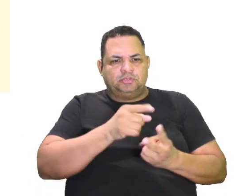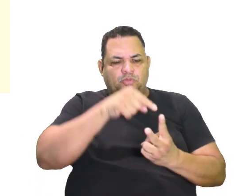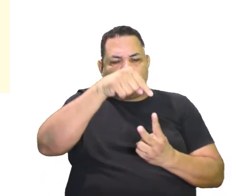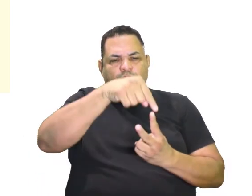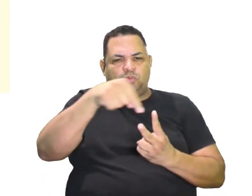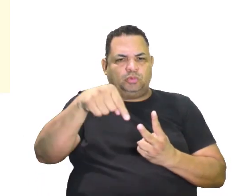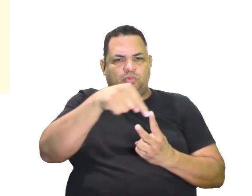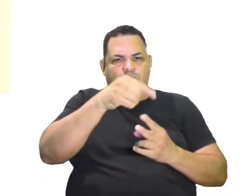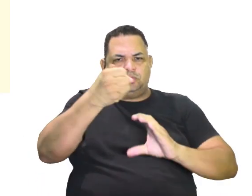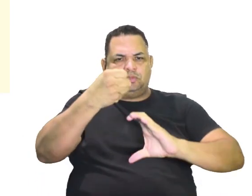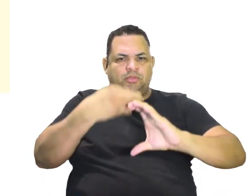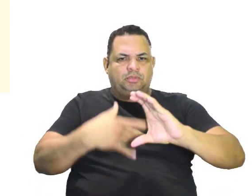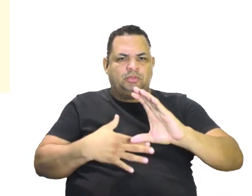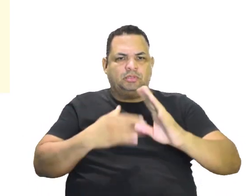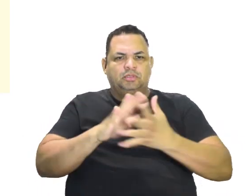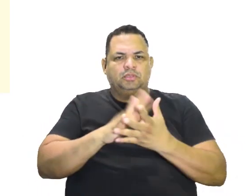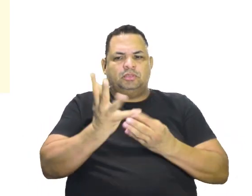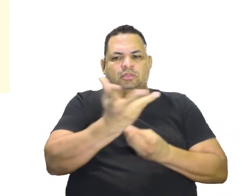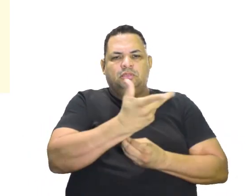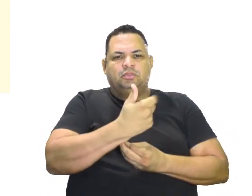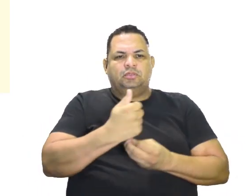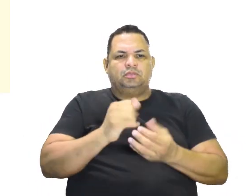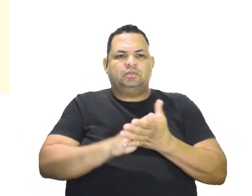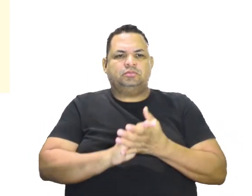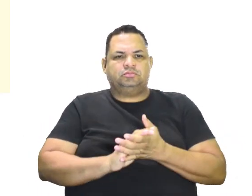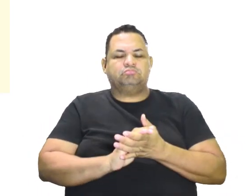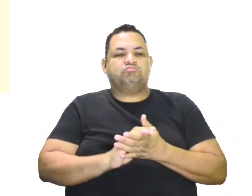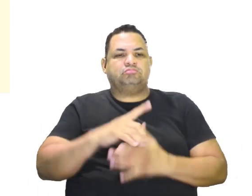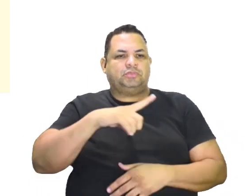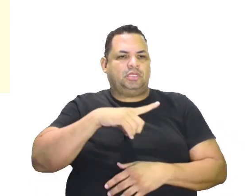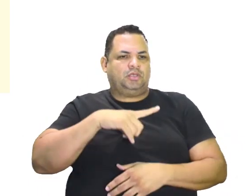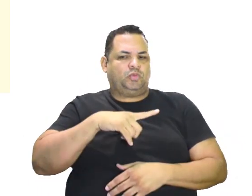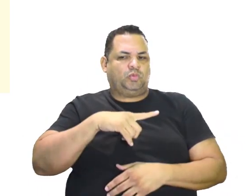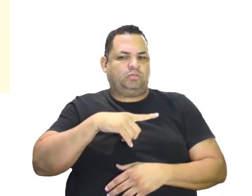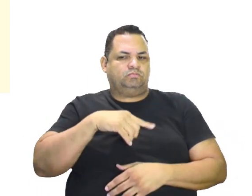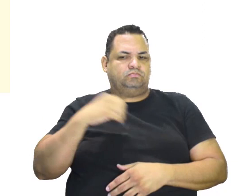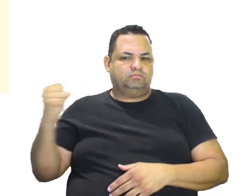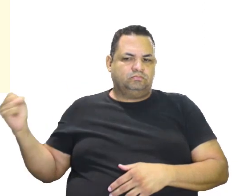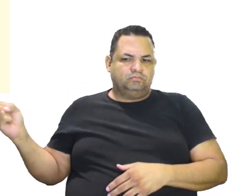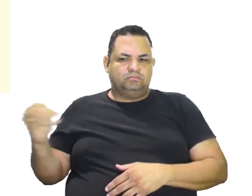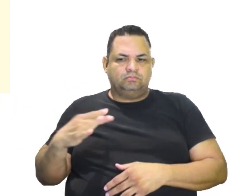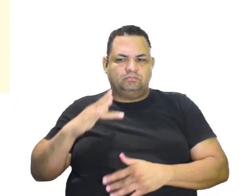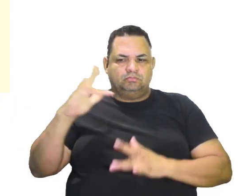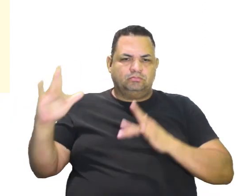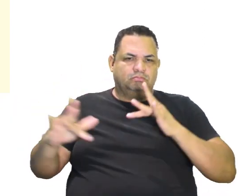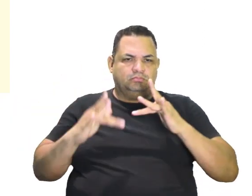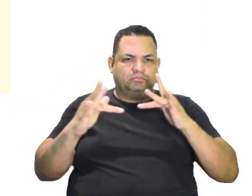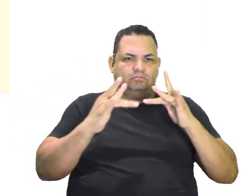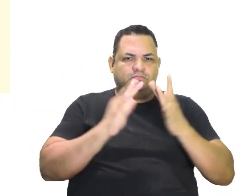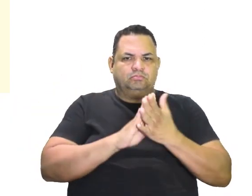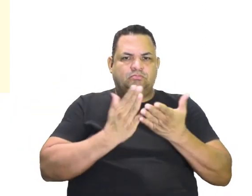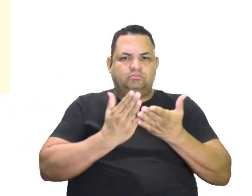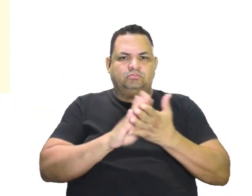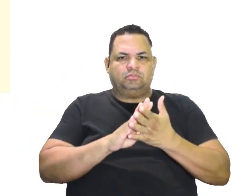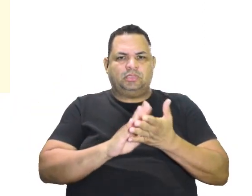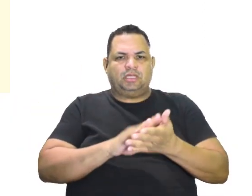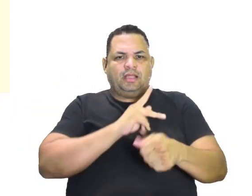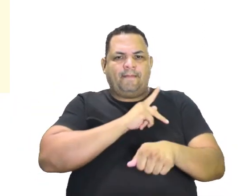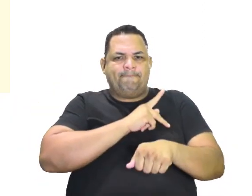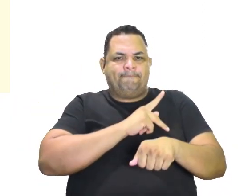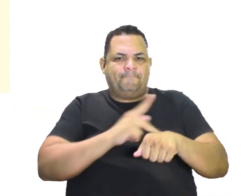nas obras. Então, o neoclassicismo, que, no caso, enfatizava a